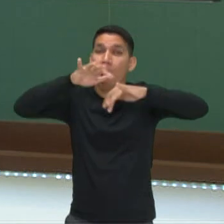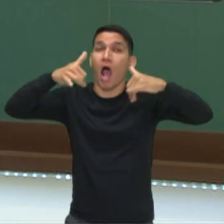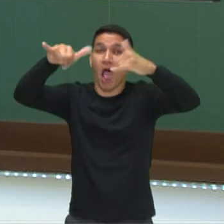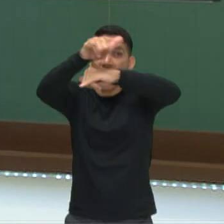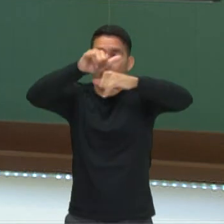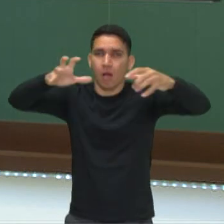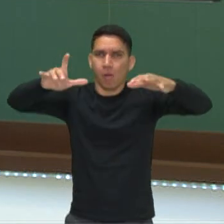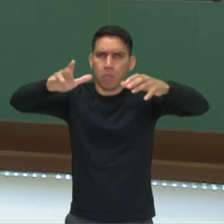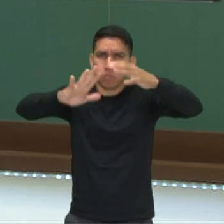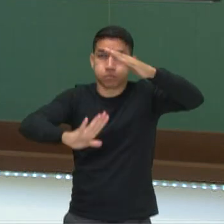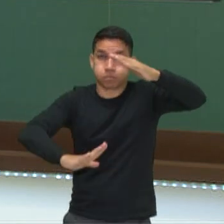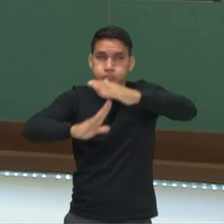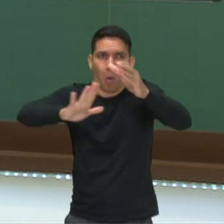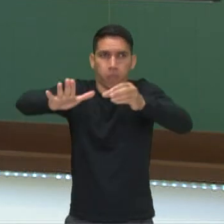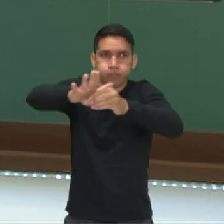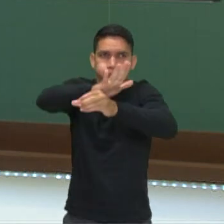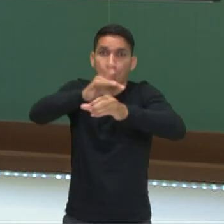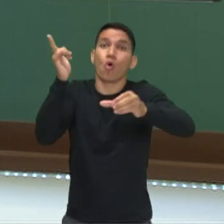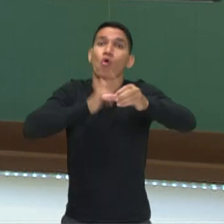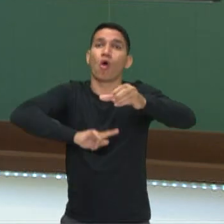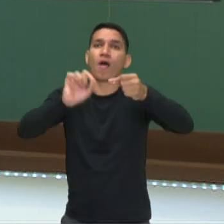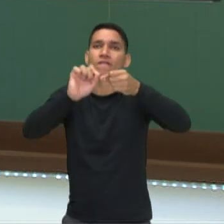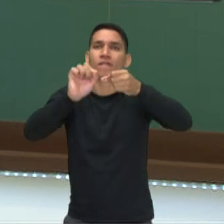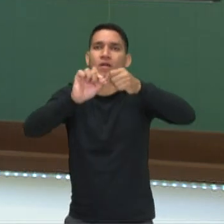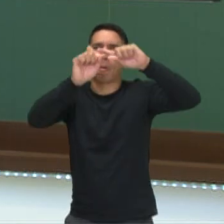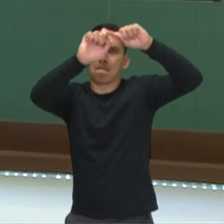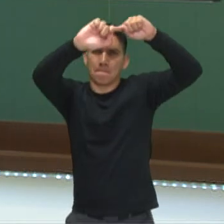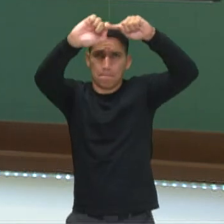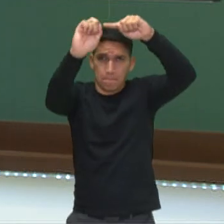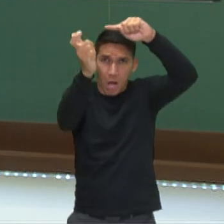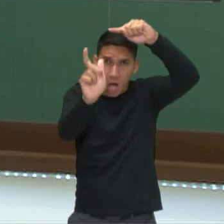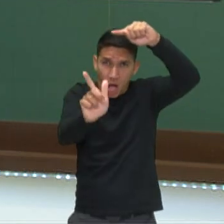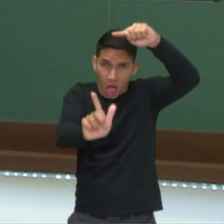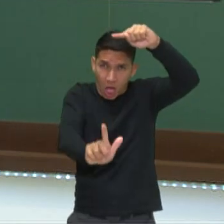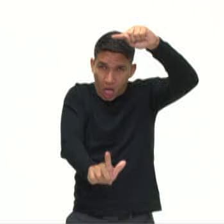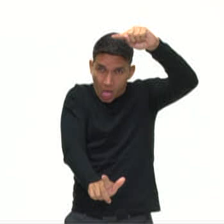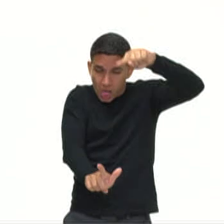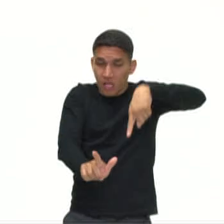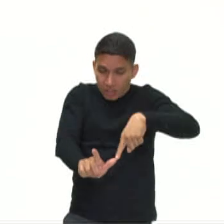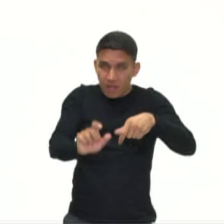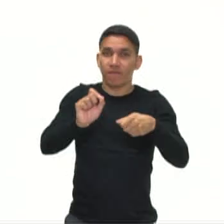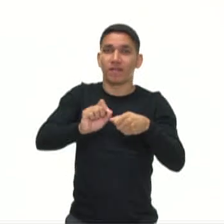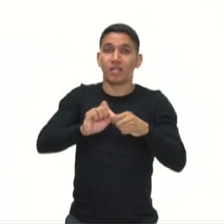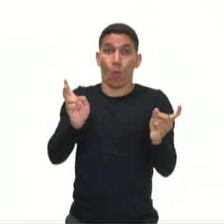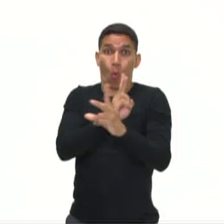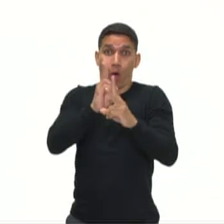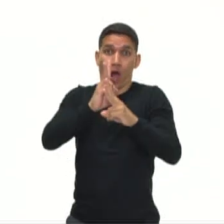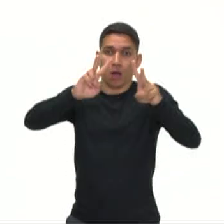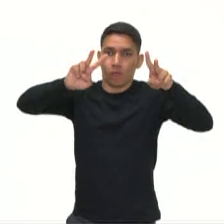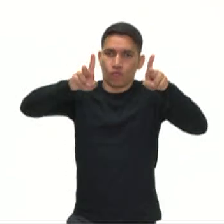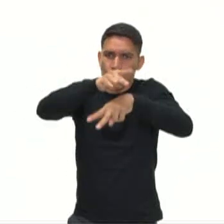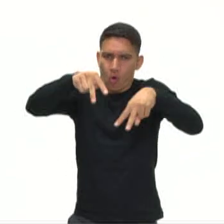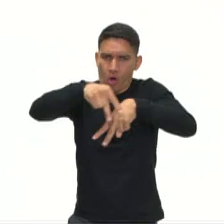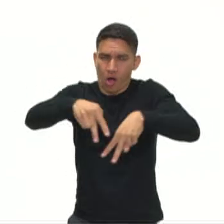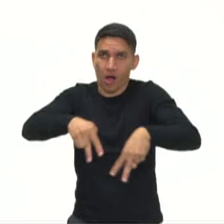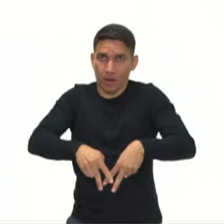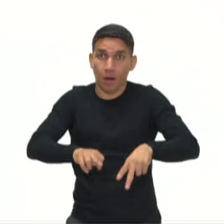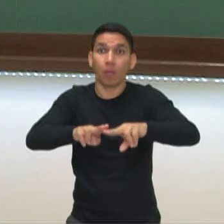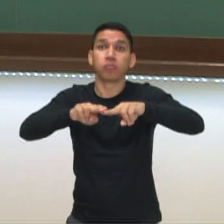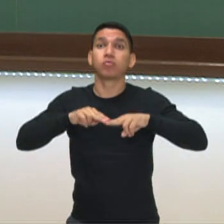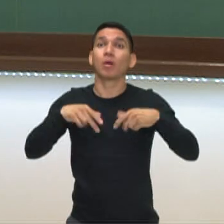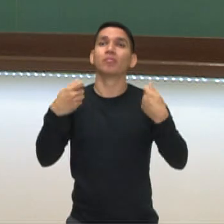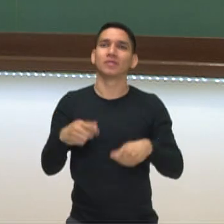que o potencial é tão alto que consegue fazer a polarização do ar, fazendo o ar conduzir. Lembre-se, a polarização é necessária para